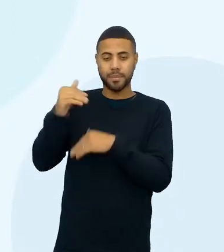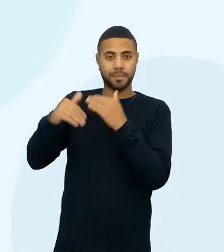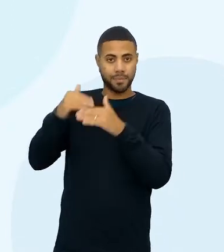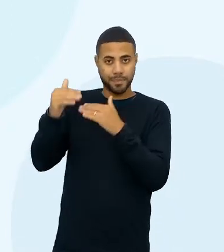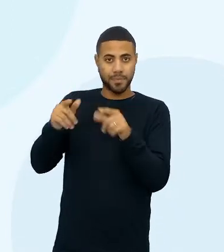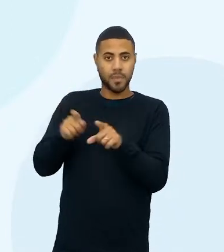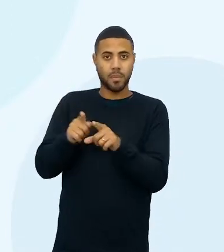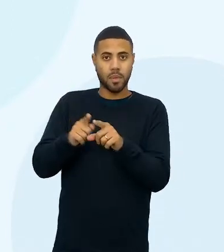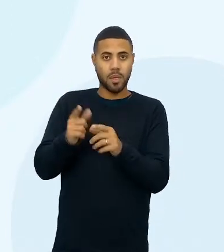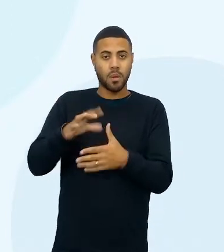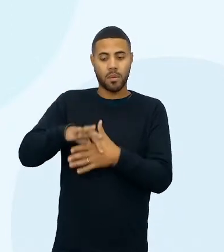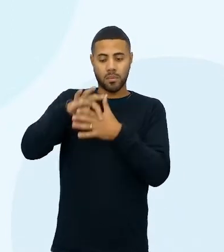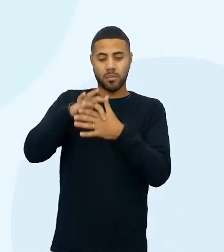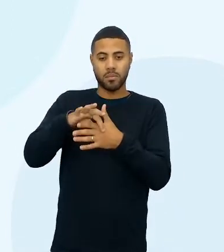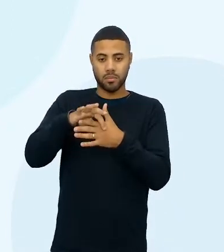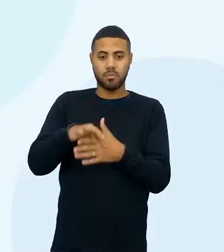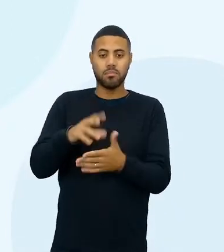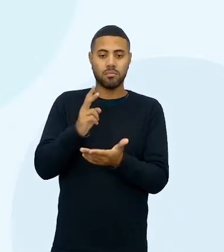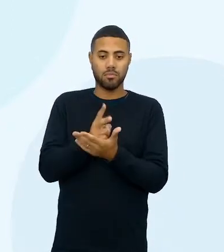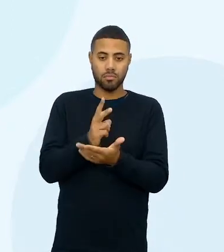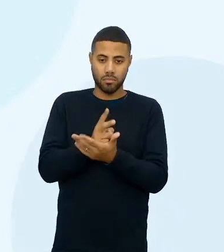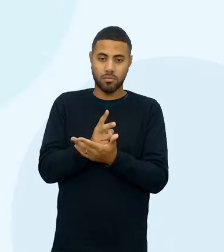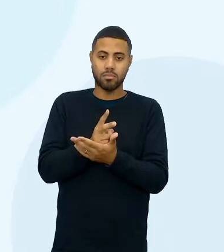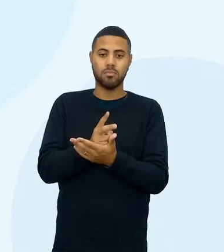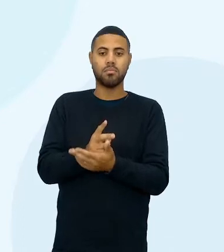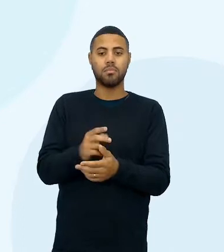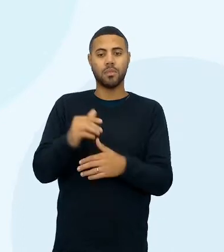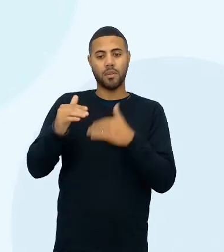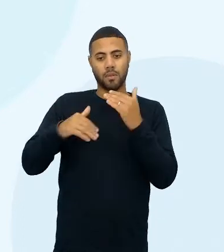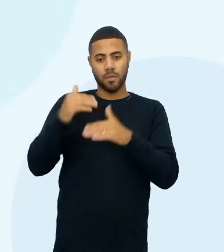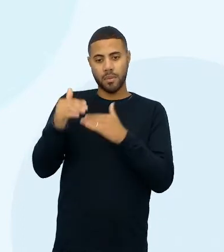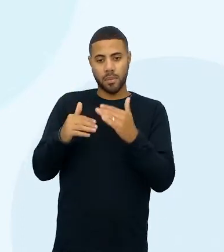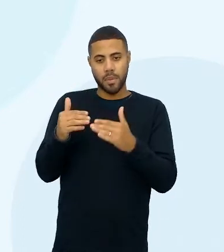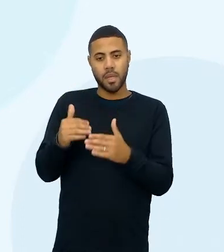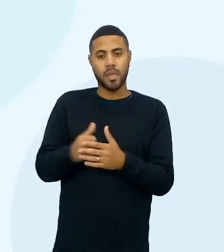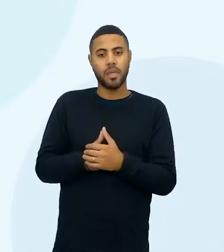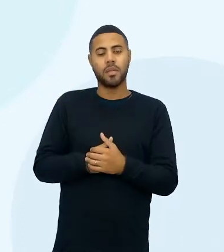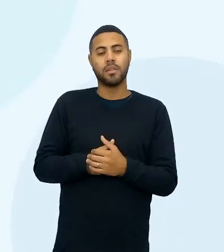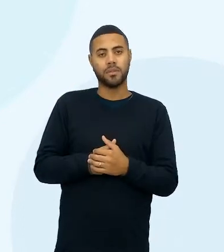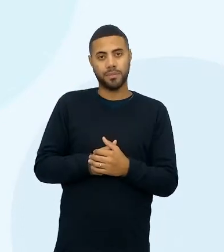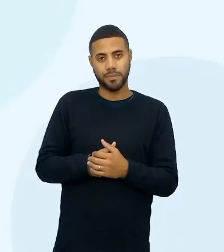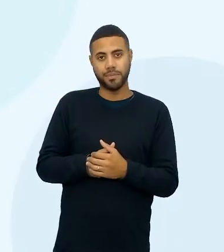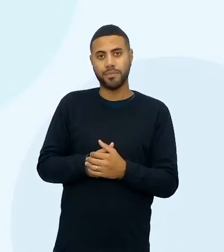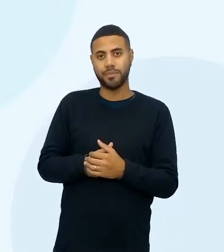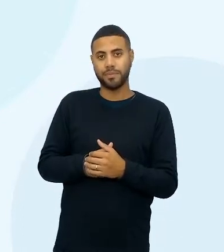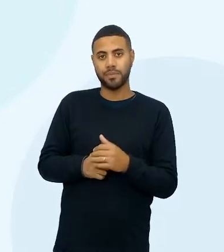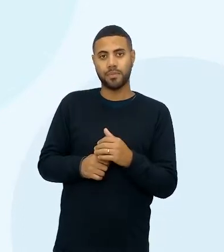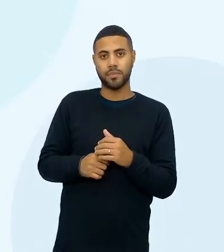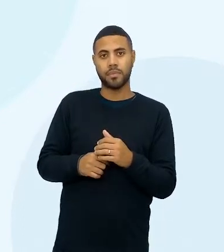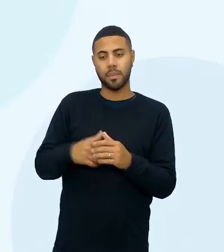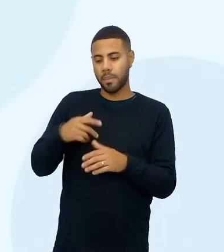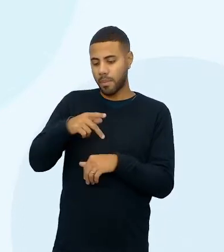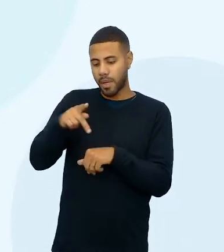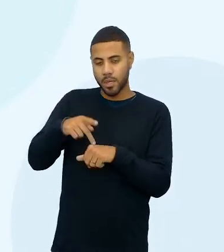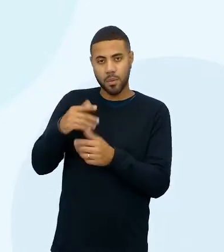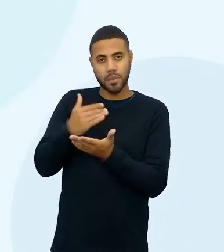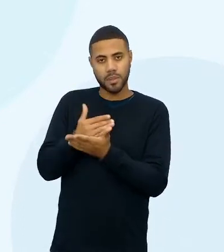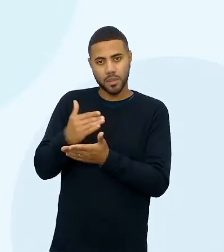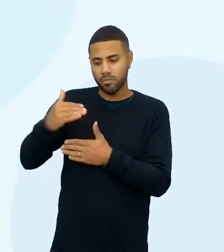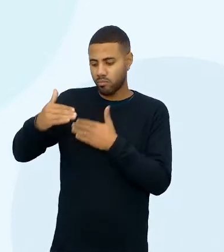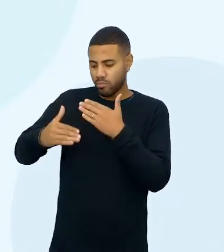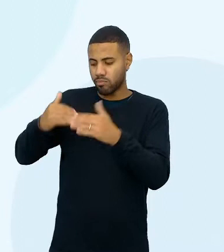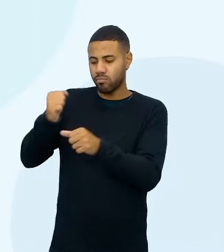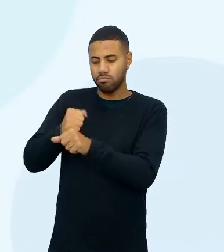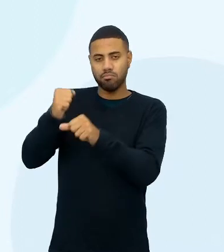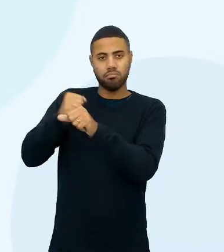a liderança, tendo em conta o desenvolvimento e as capacidades dos países em desenvolvimento, né? Isso